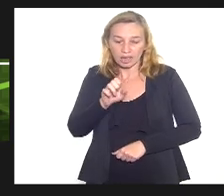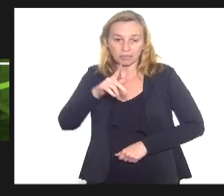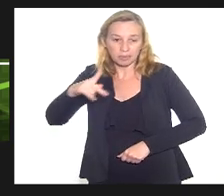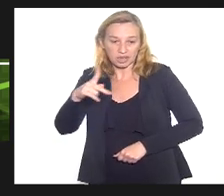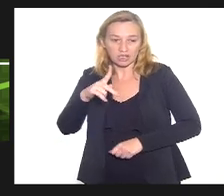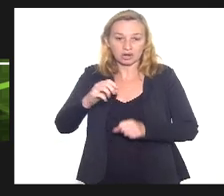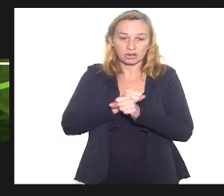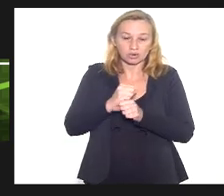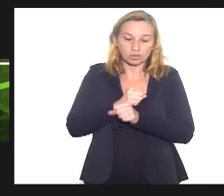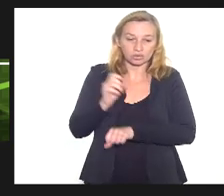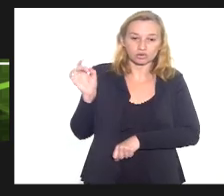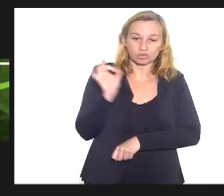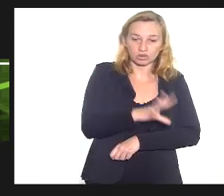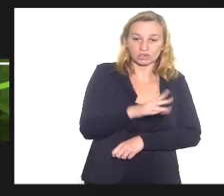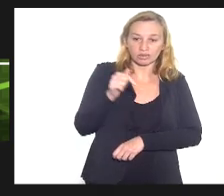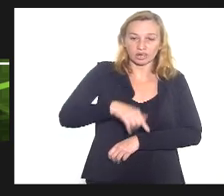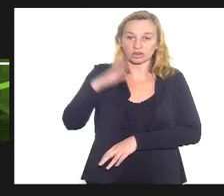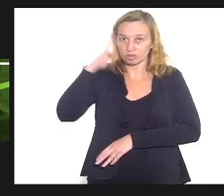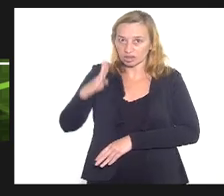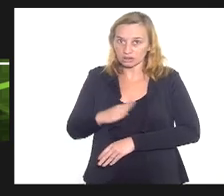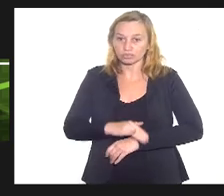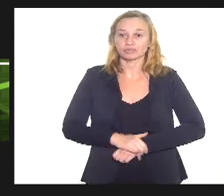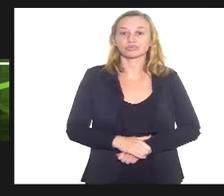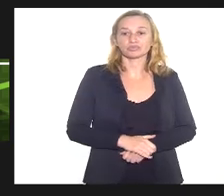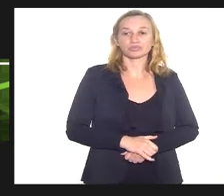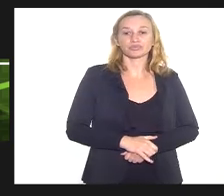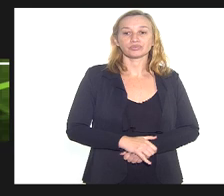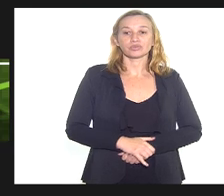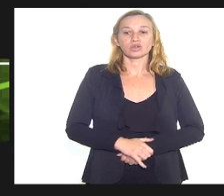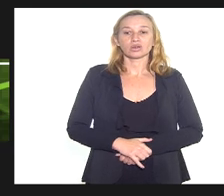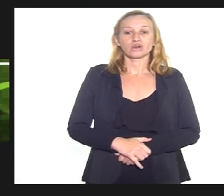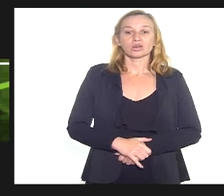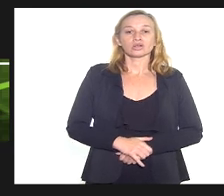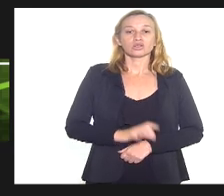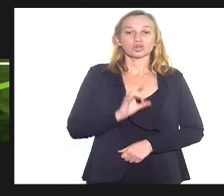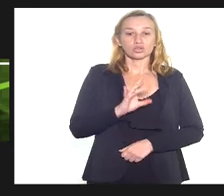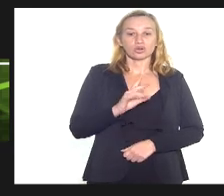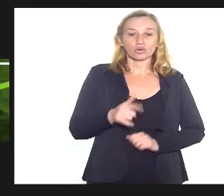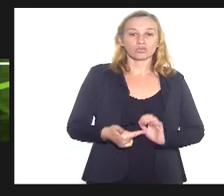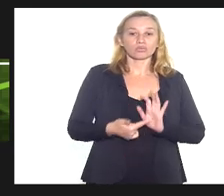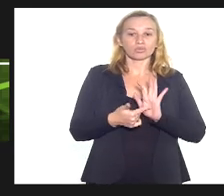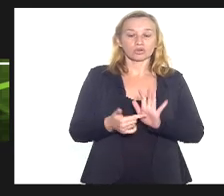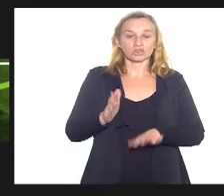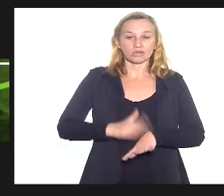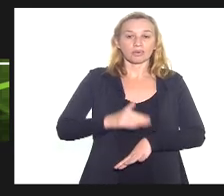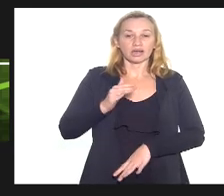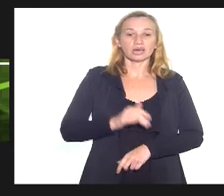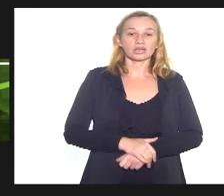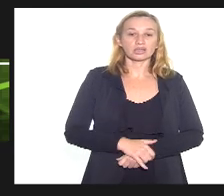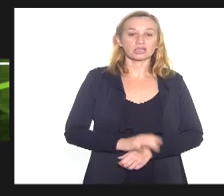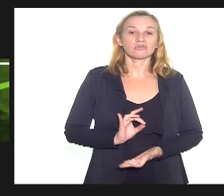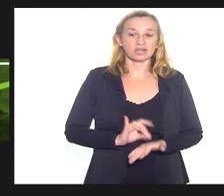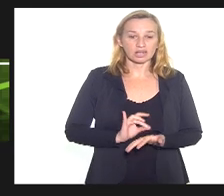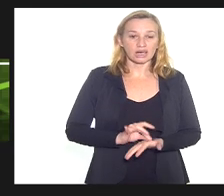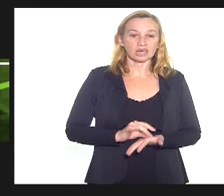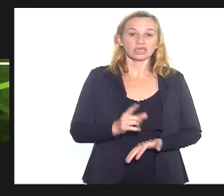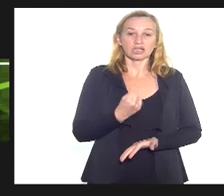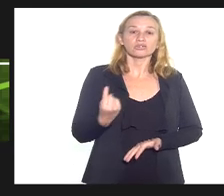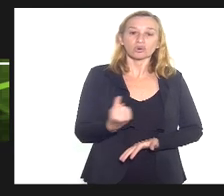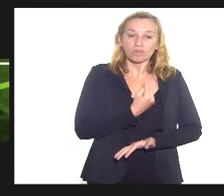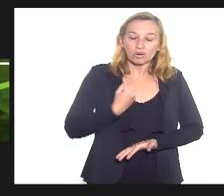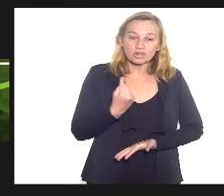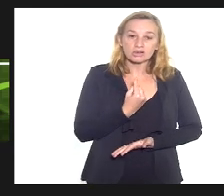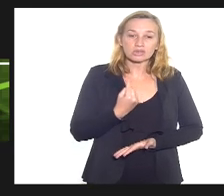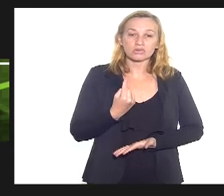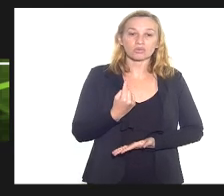anos aqui no Brasil. Isso só reforça, na verdade,